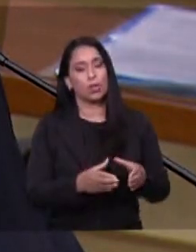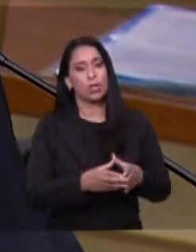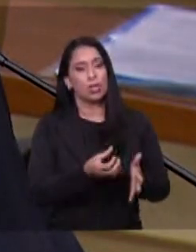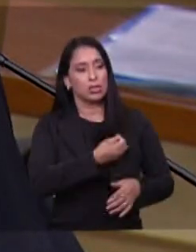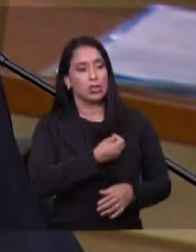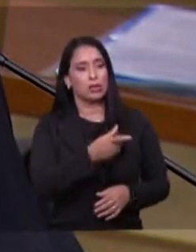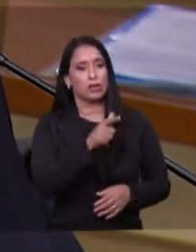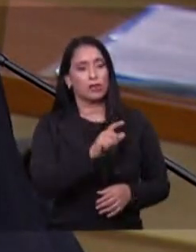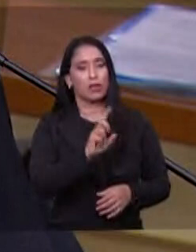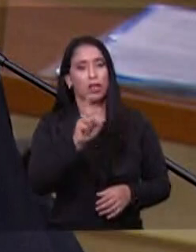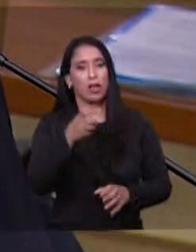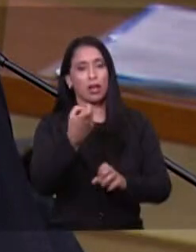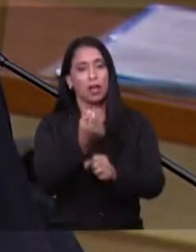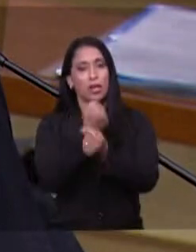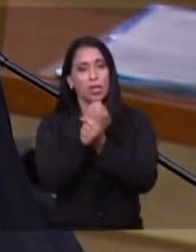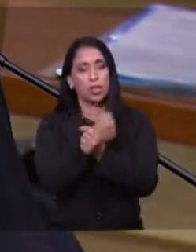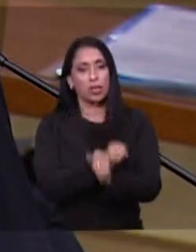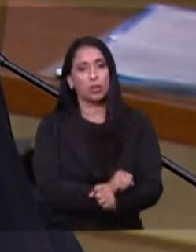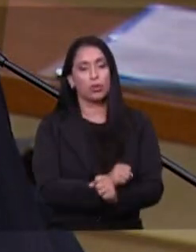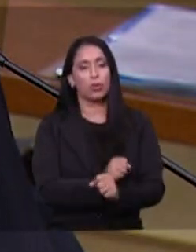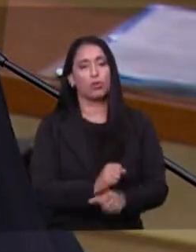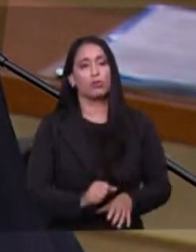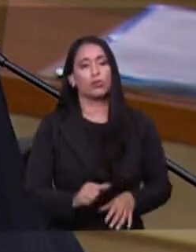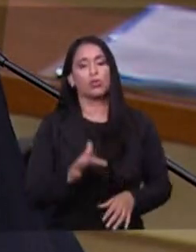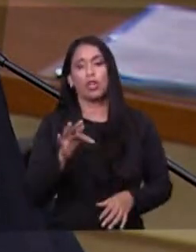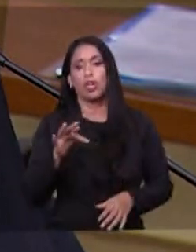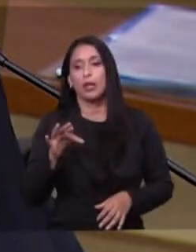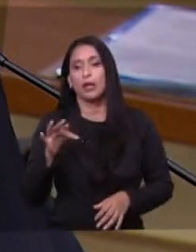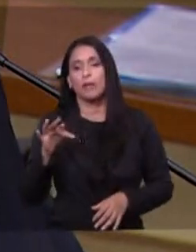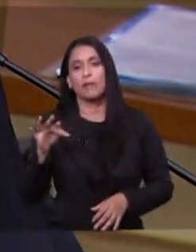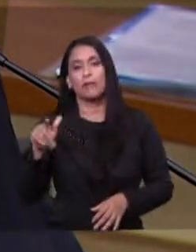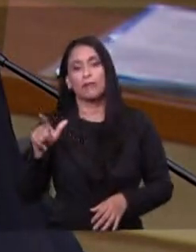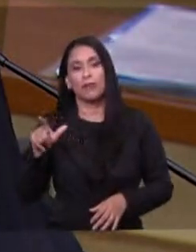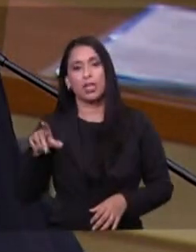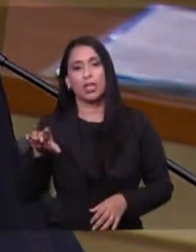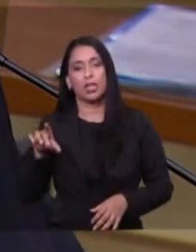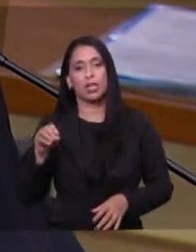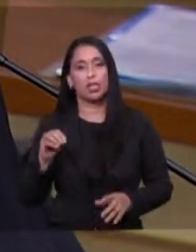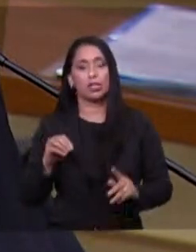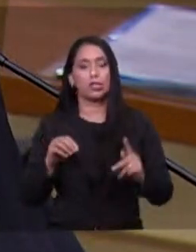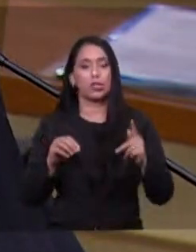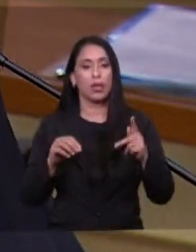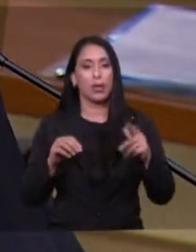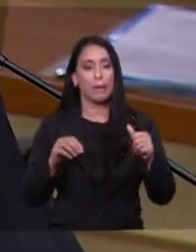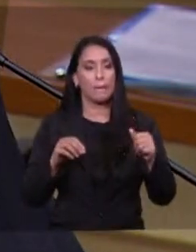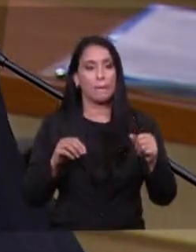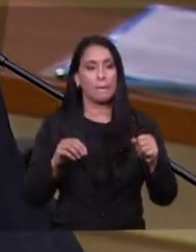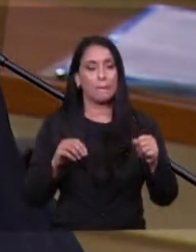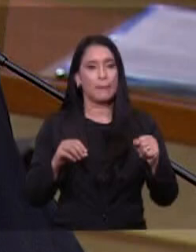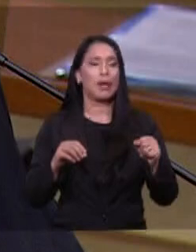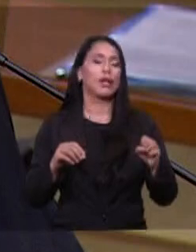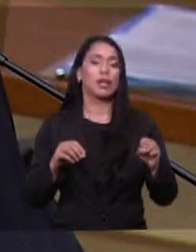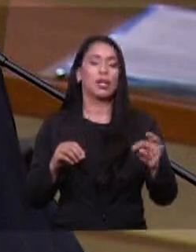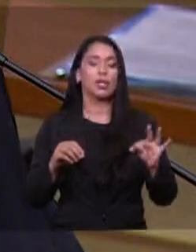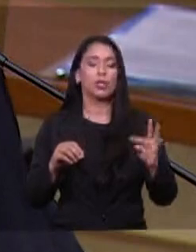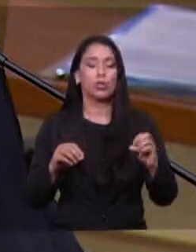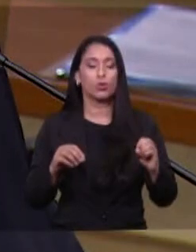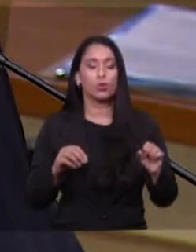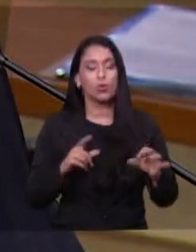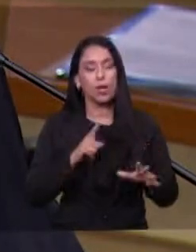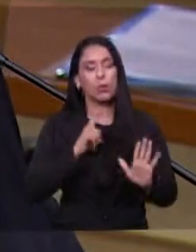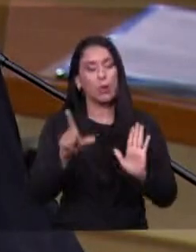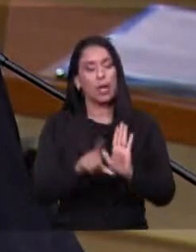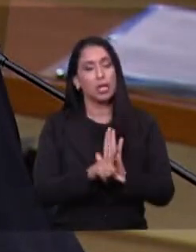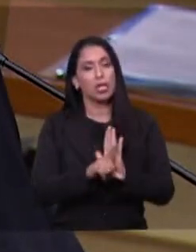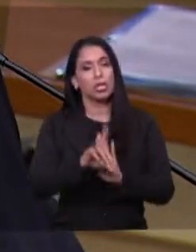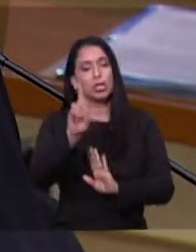para regularização fundiária de territórios de comunidades tradicionais na região do semiárido do Estado. Uma lei, portanto, de